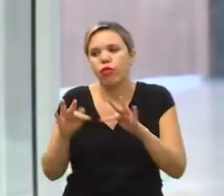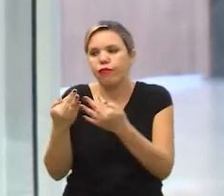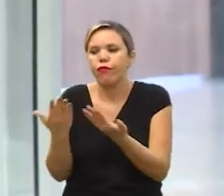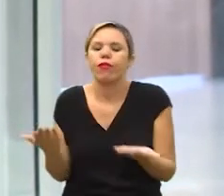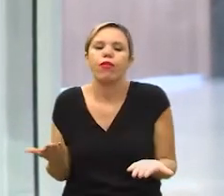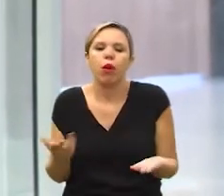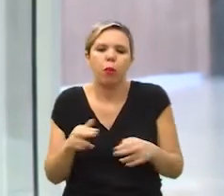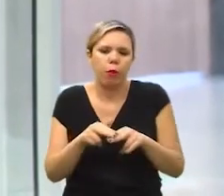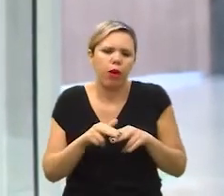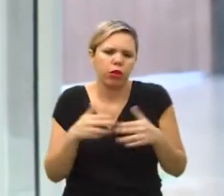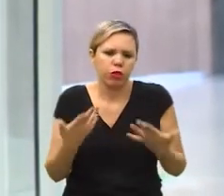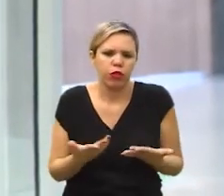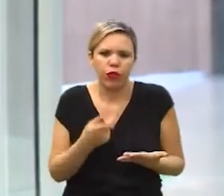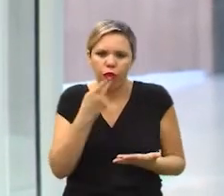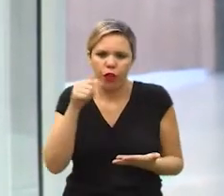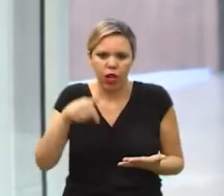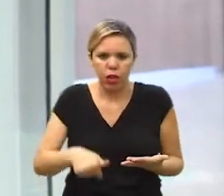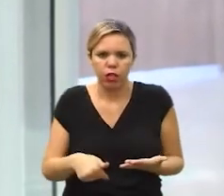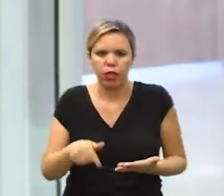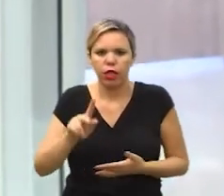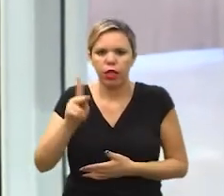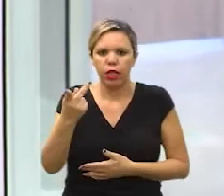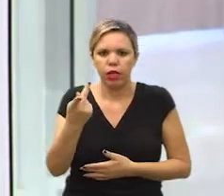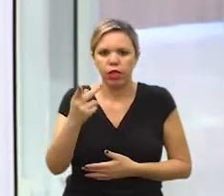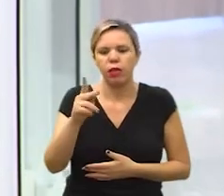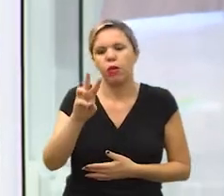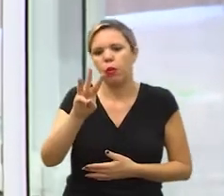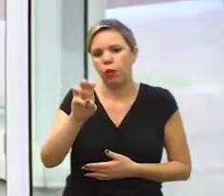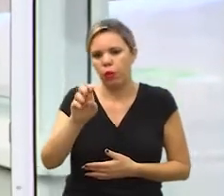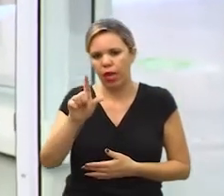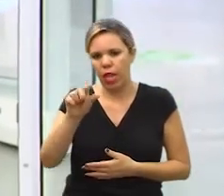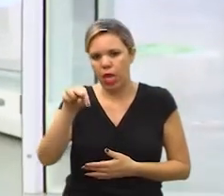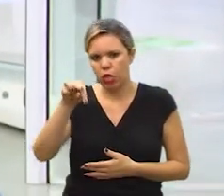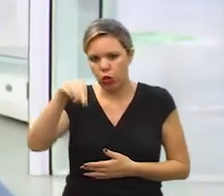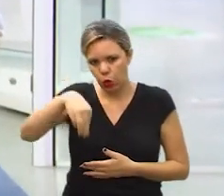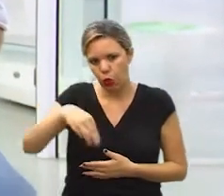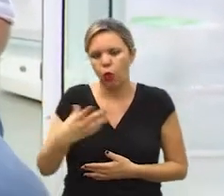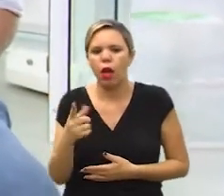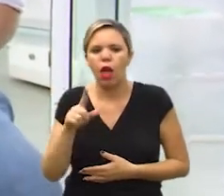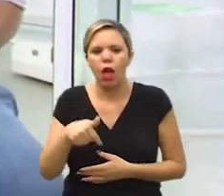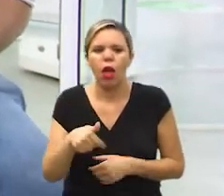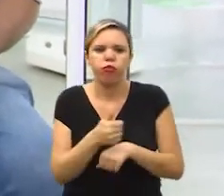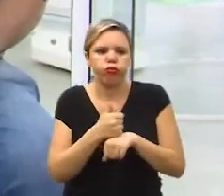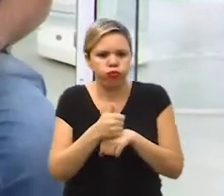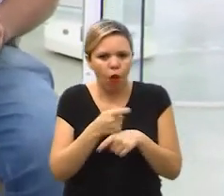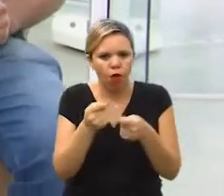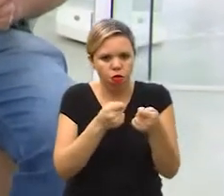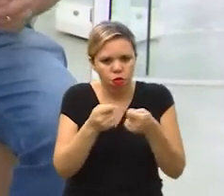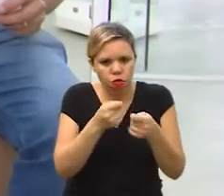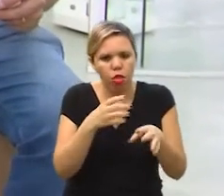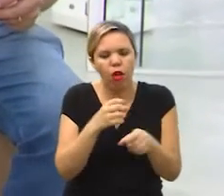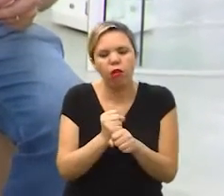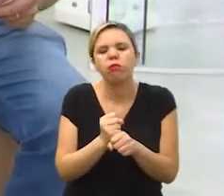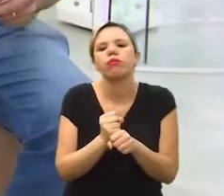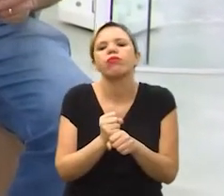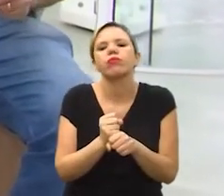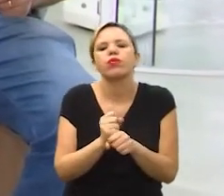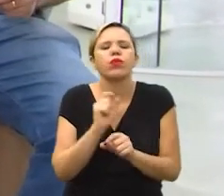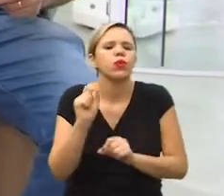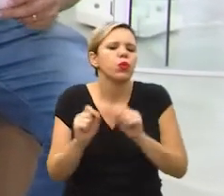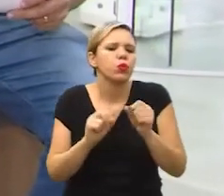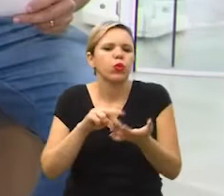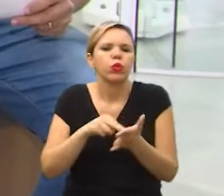isso que nós vamos repercutir aqui com o Wellington Marsula, ele que é consultor financeiro, e isso dá a característica de